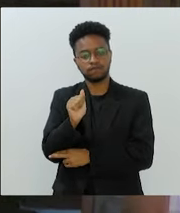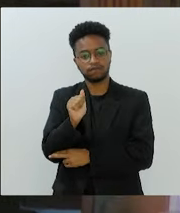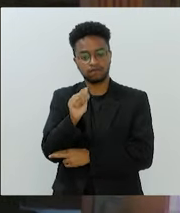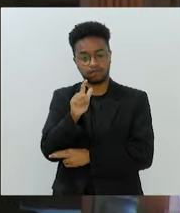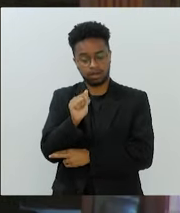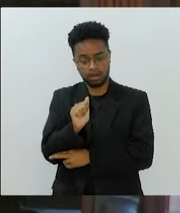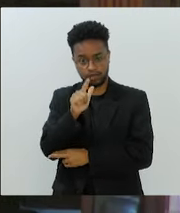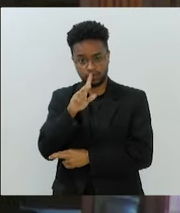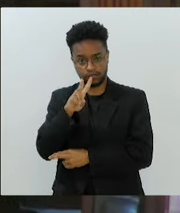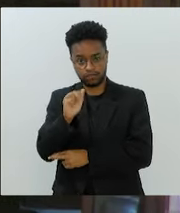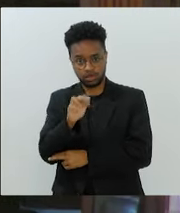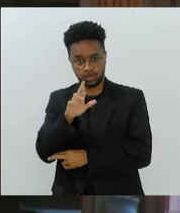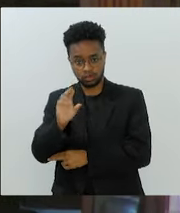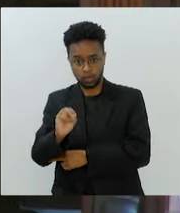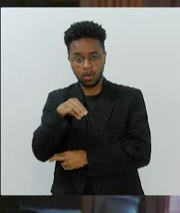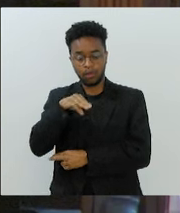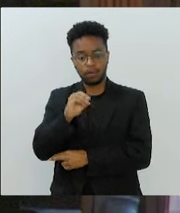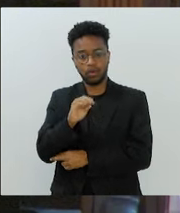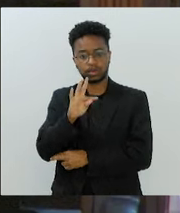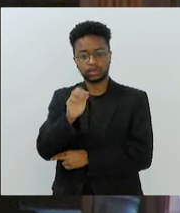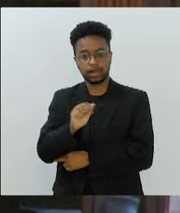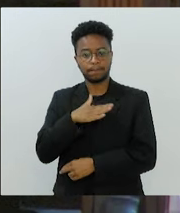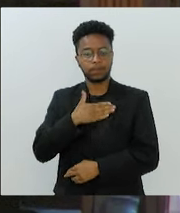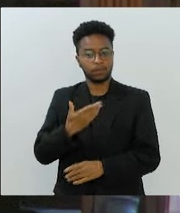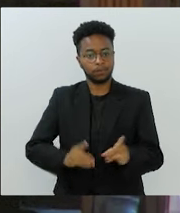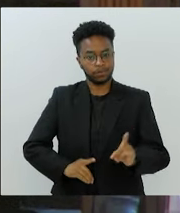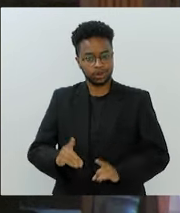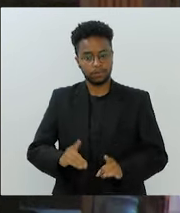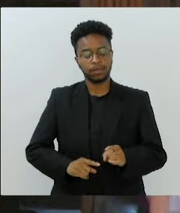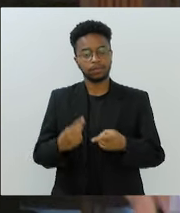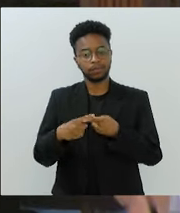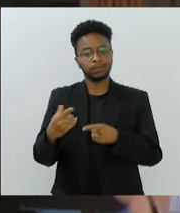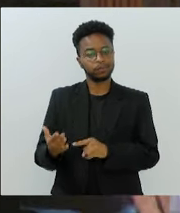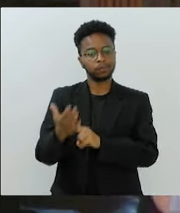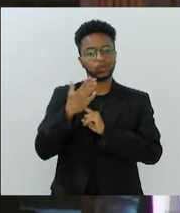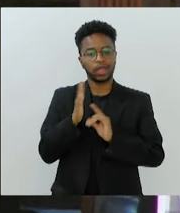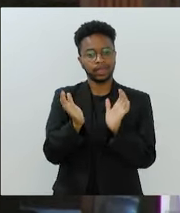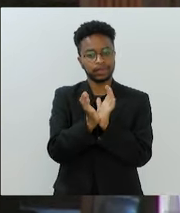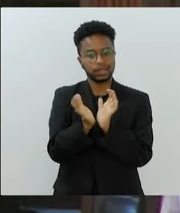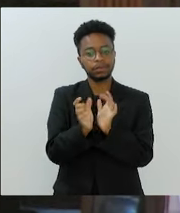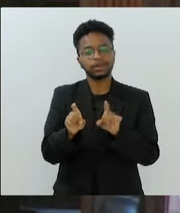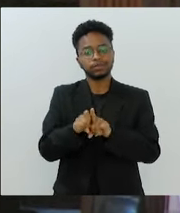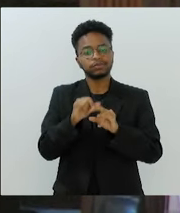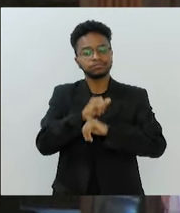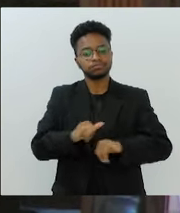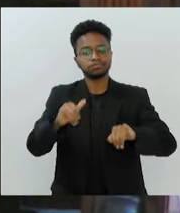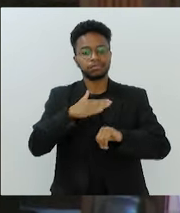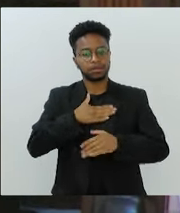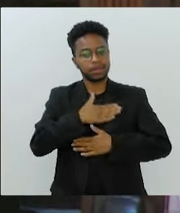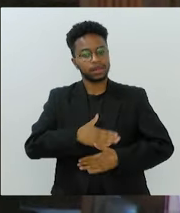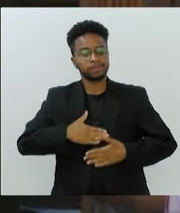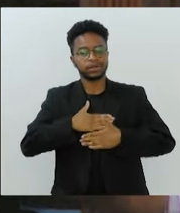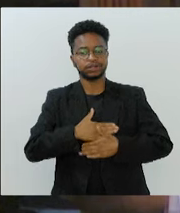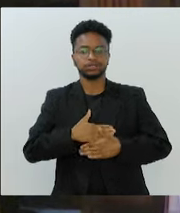apresentou essa equipe toda. E dizer que para mim é uma honra muito grande.